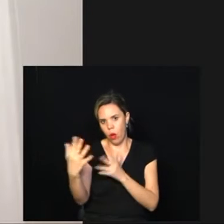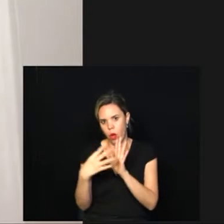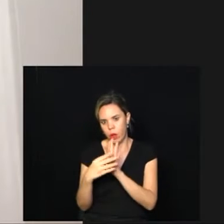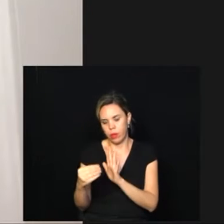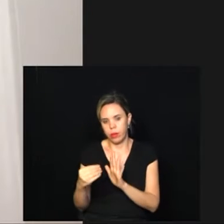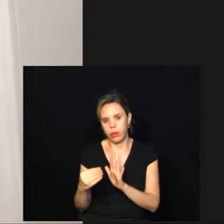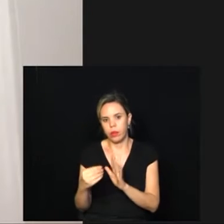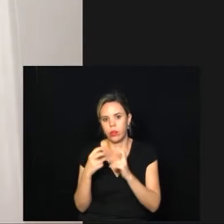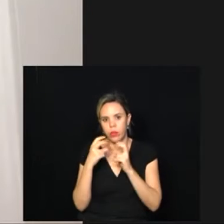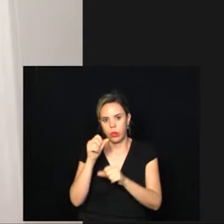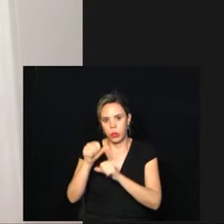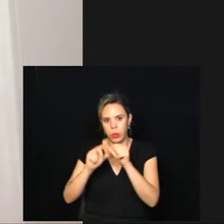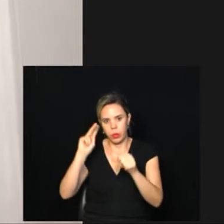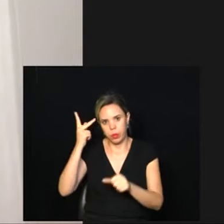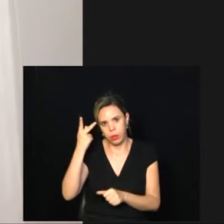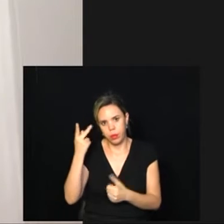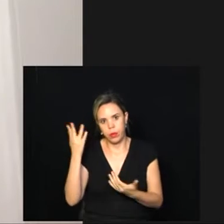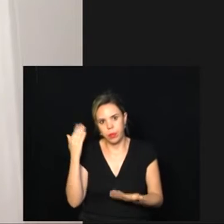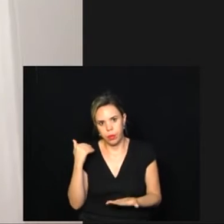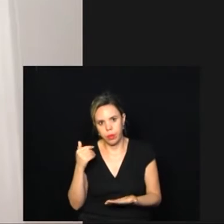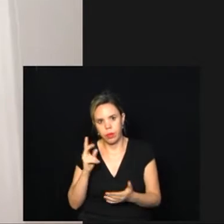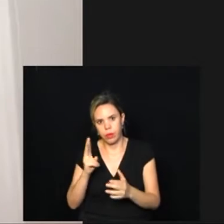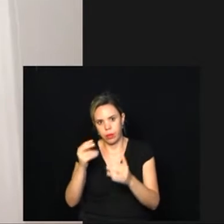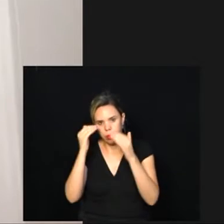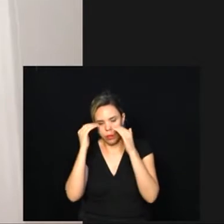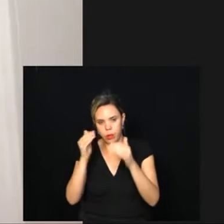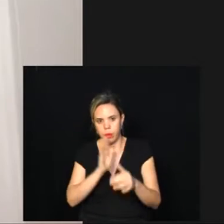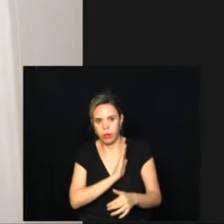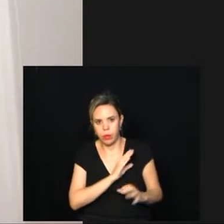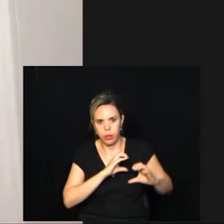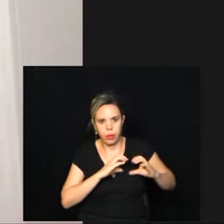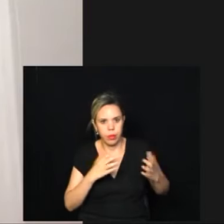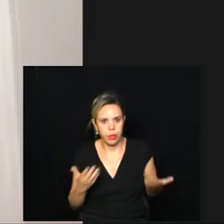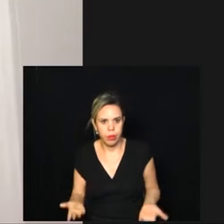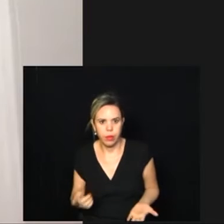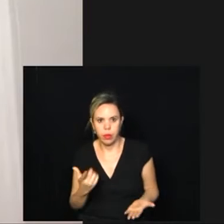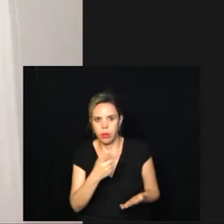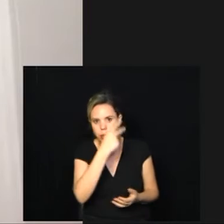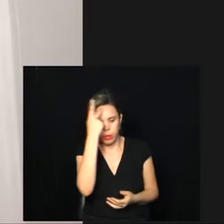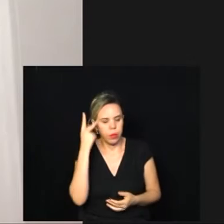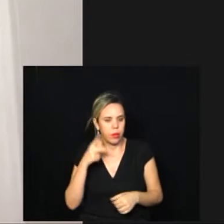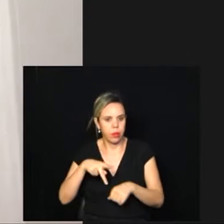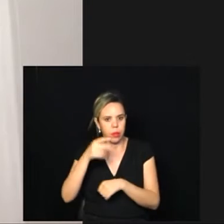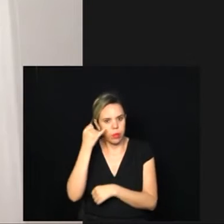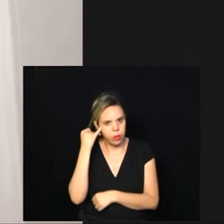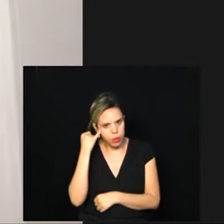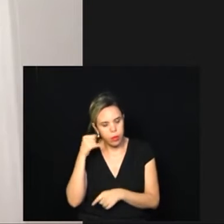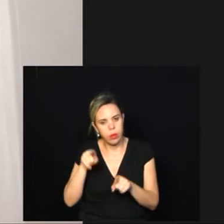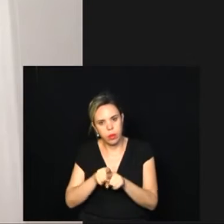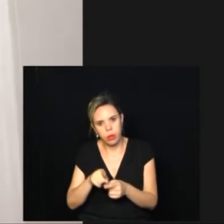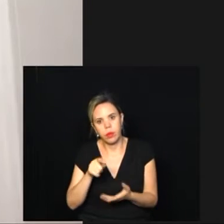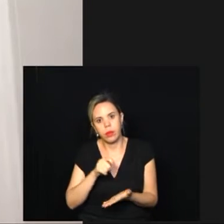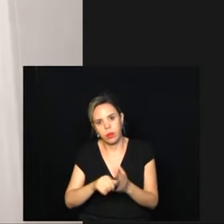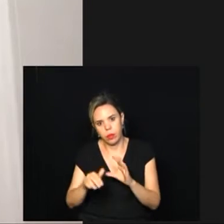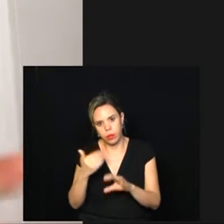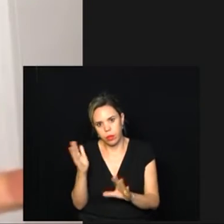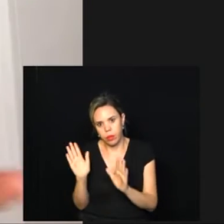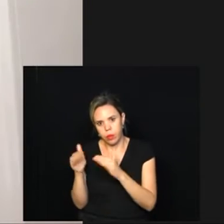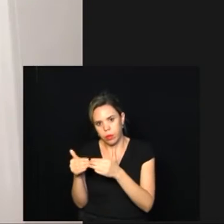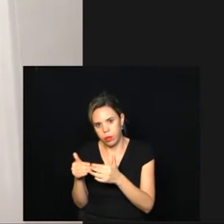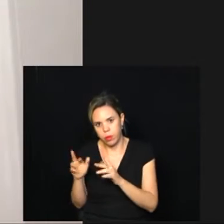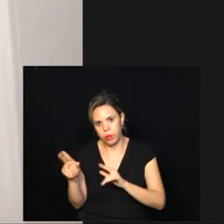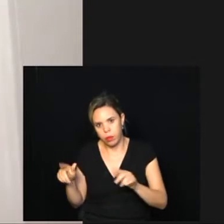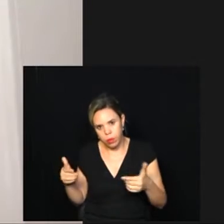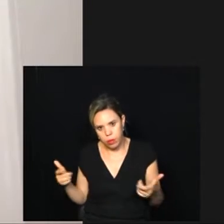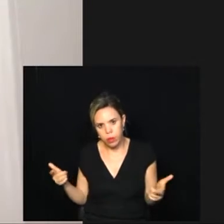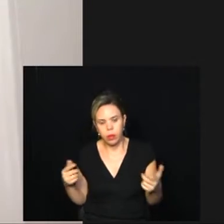gritando por essa mudança, sabe? Para seguir a voz do coração. Tem outras pessoas no Japão que escreveram, que tem um foco, um olhar mais,